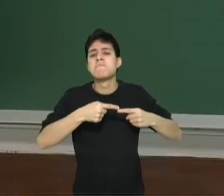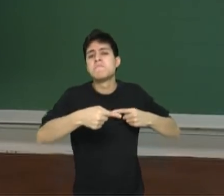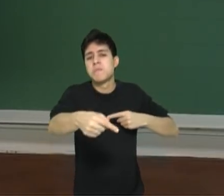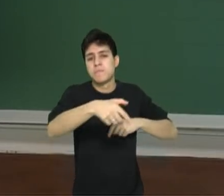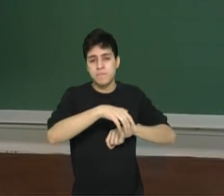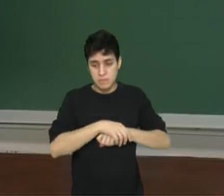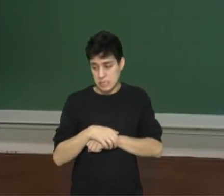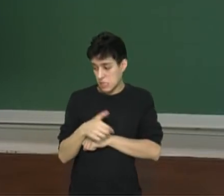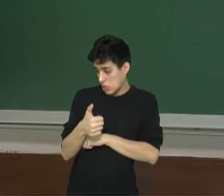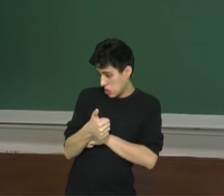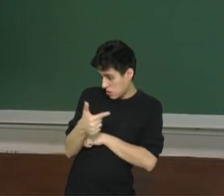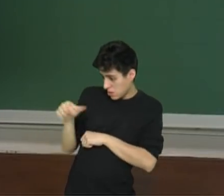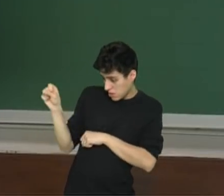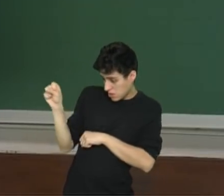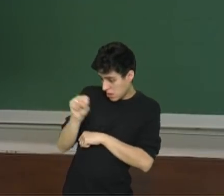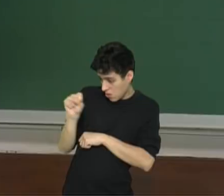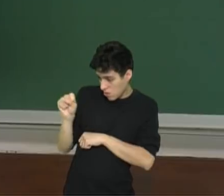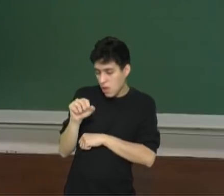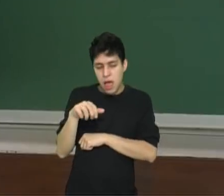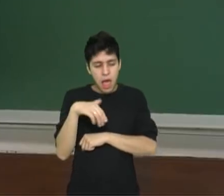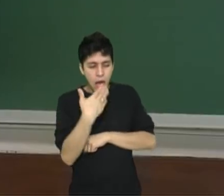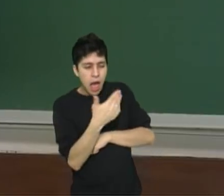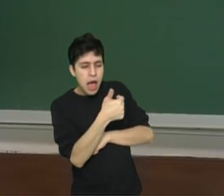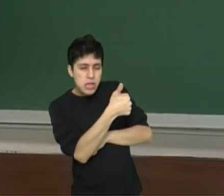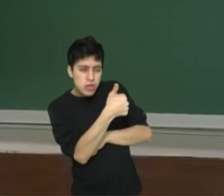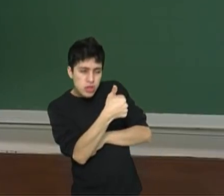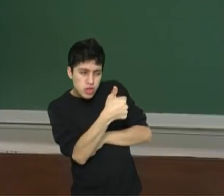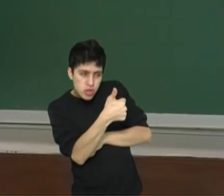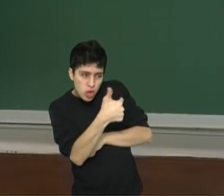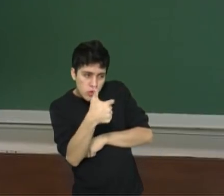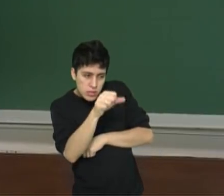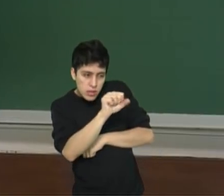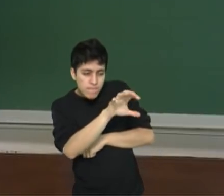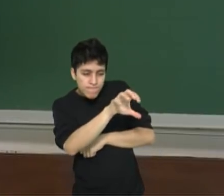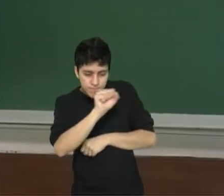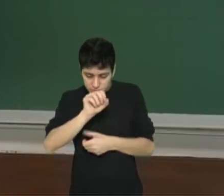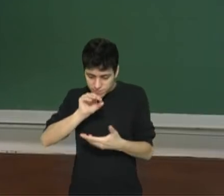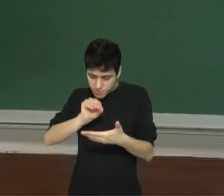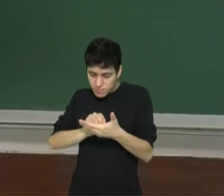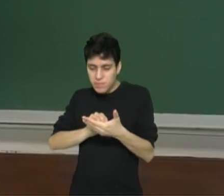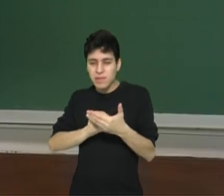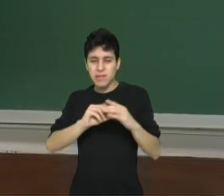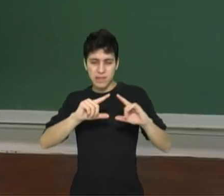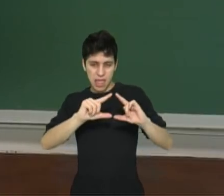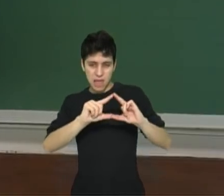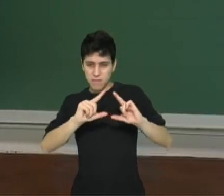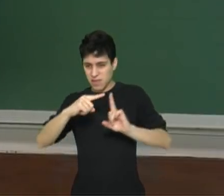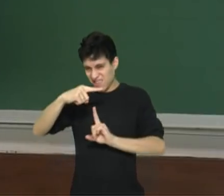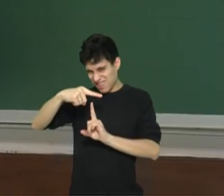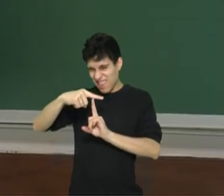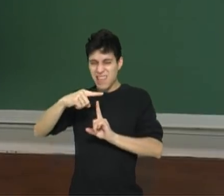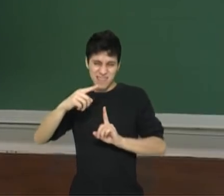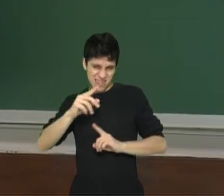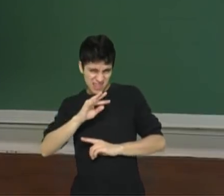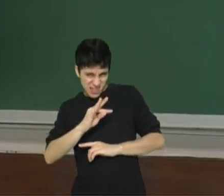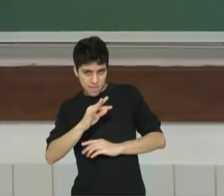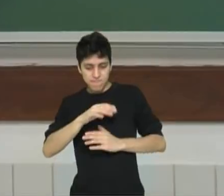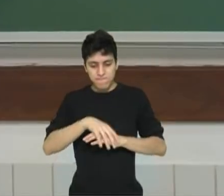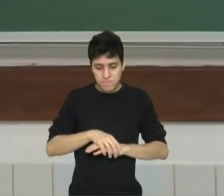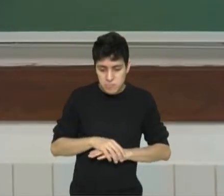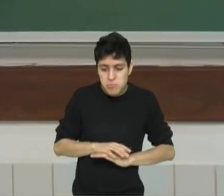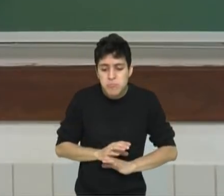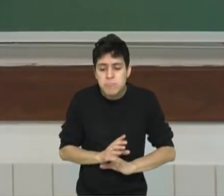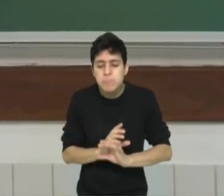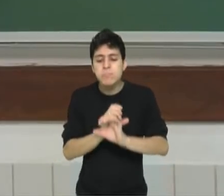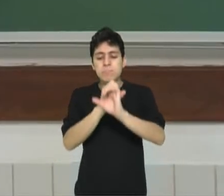12 segundos. Então, 12 segundos é o ΔT, é o nosso intervalo de tempo. Agora sim a gente consegue